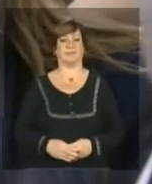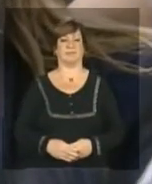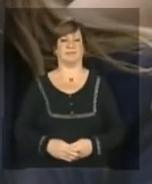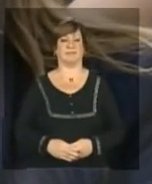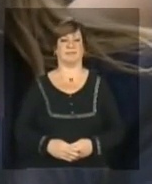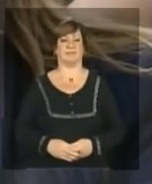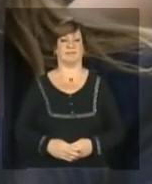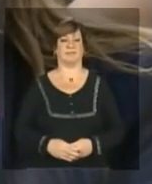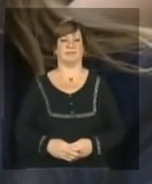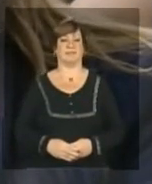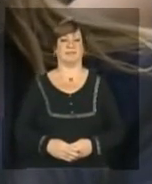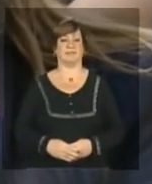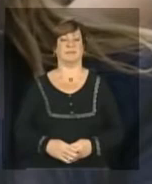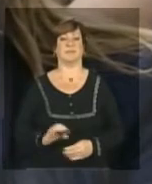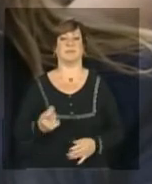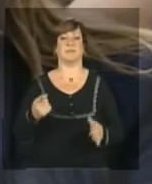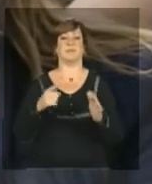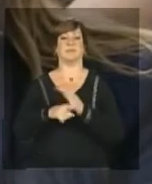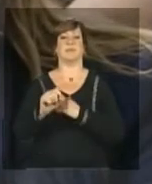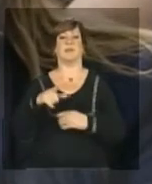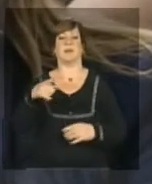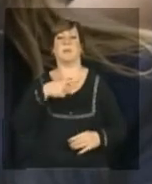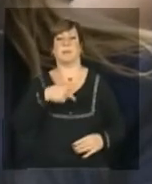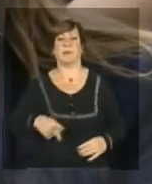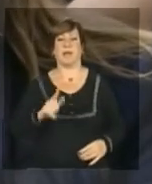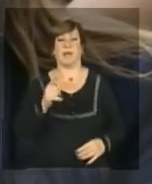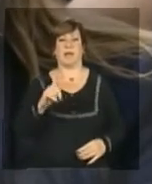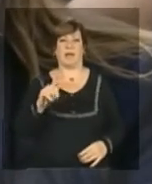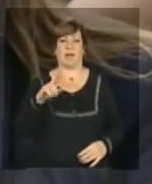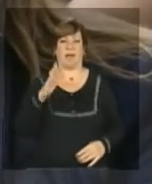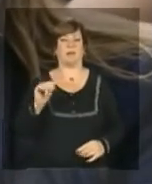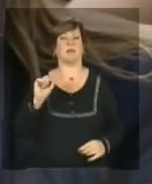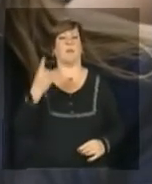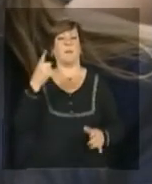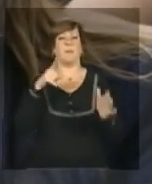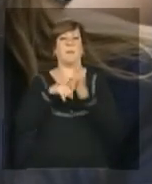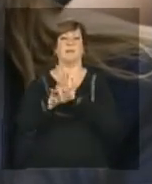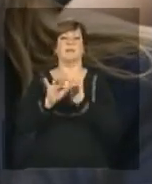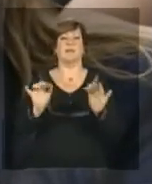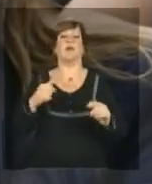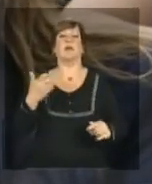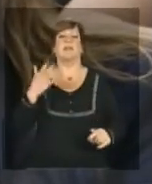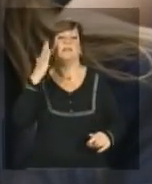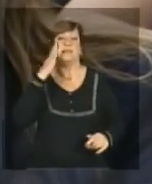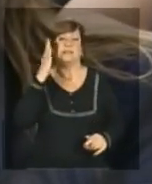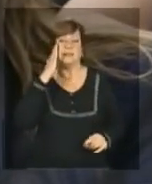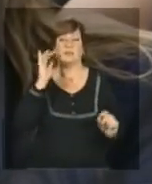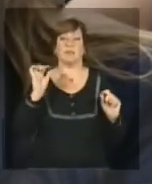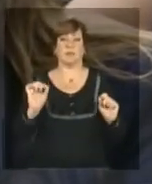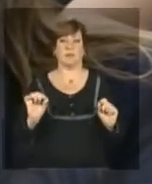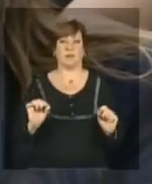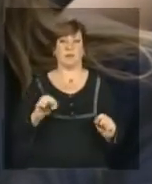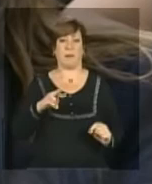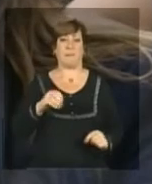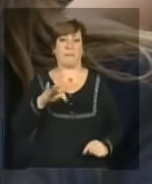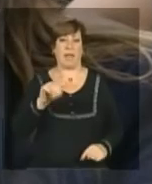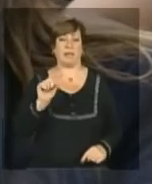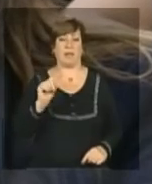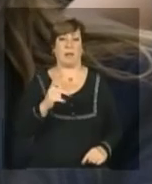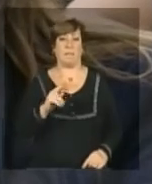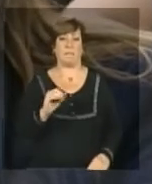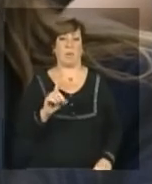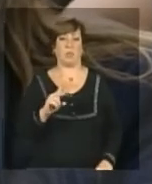vida. Presidente Graça, eu gostaria, a minha pergunta é muito simples. Eu gostaria de saber o seguinte: a meta de